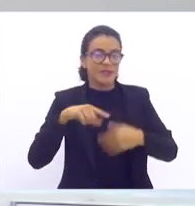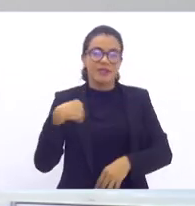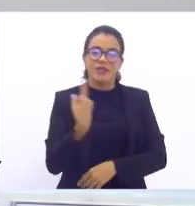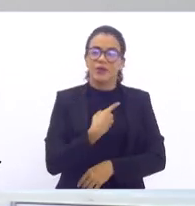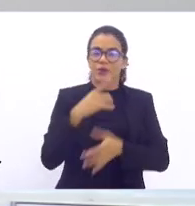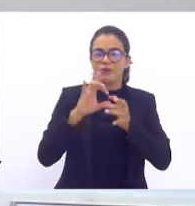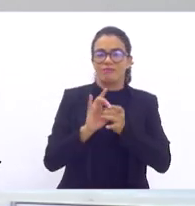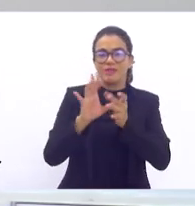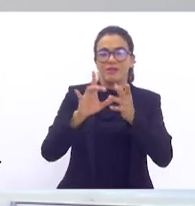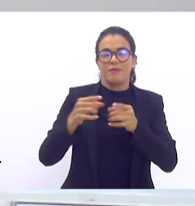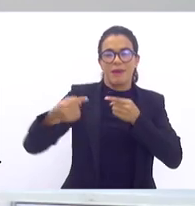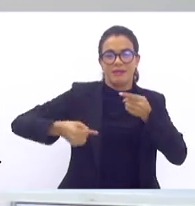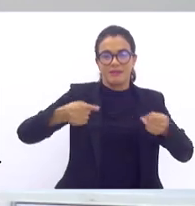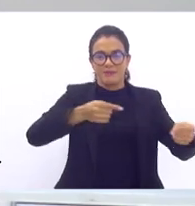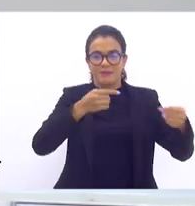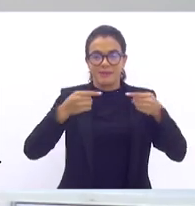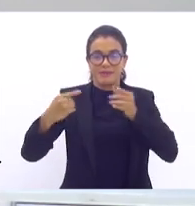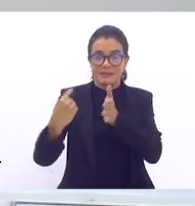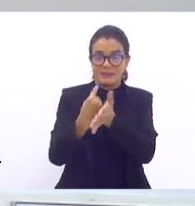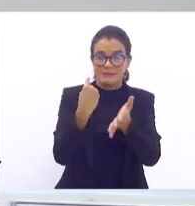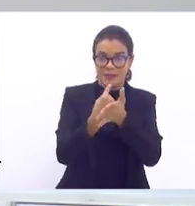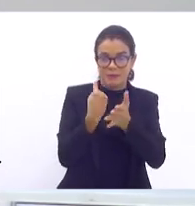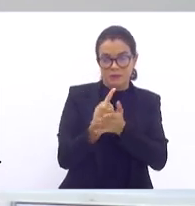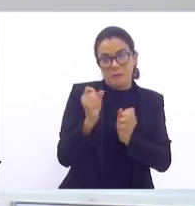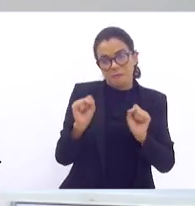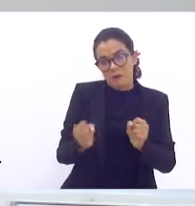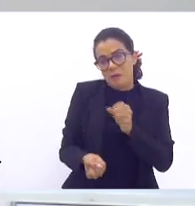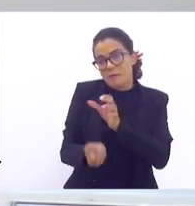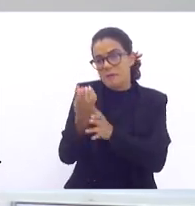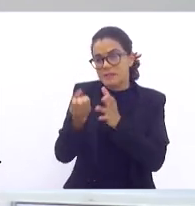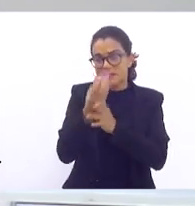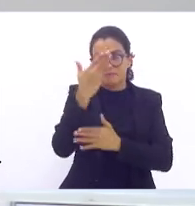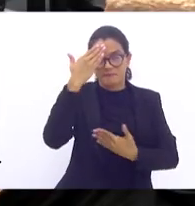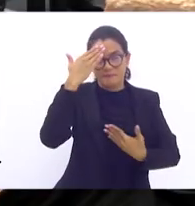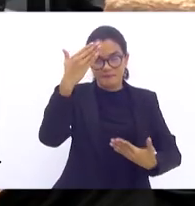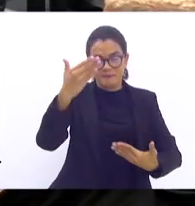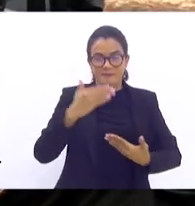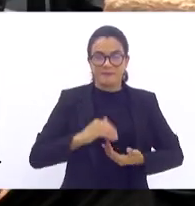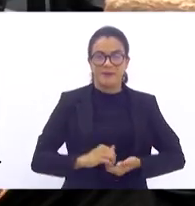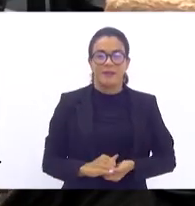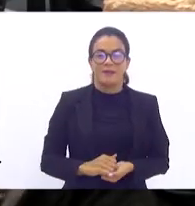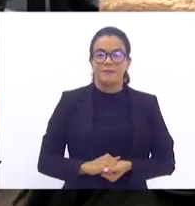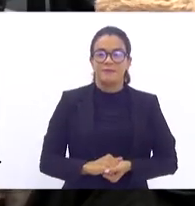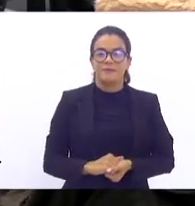pro debate para os demais questionamentos que possam Advir obrigado